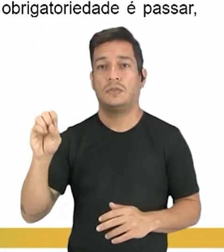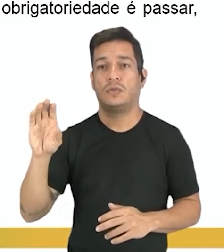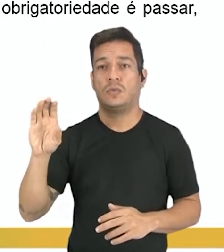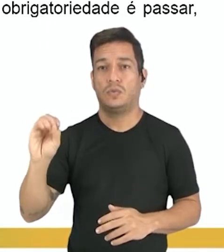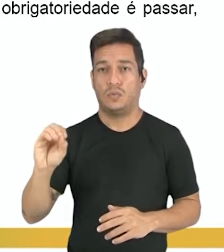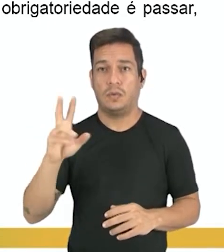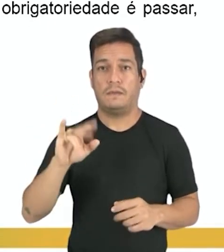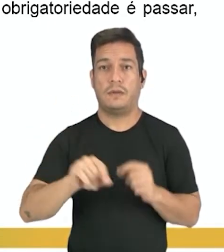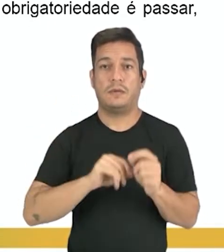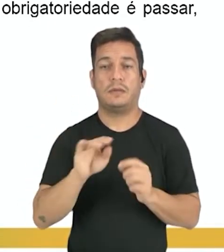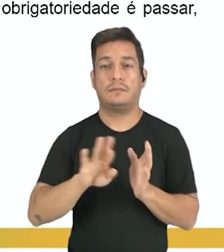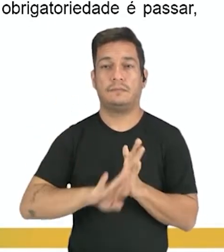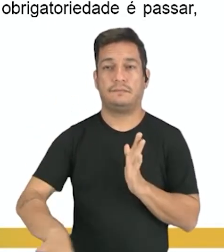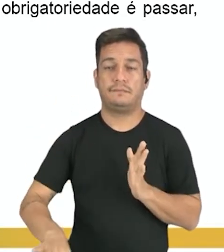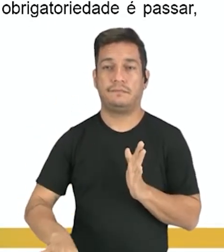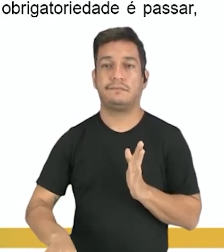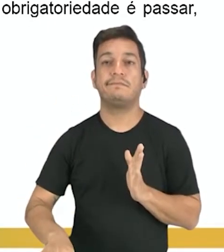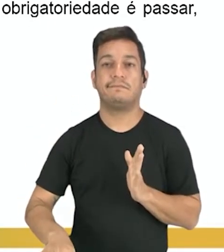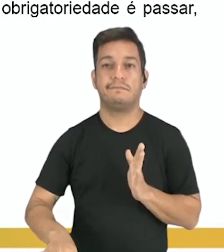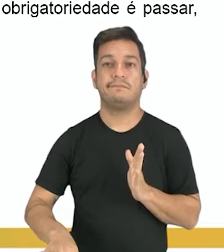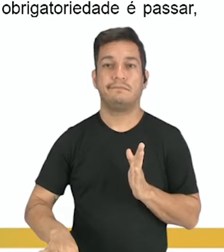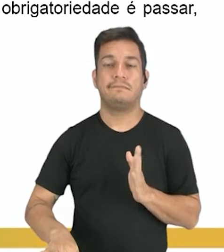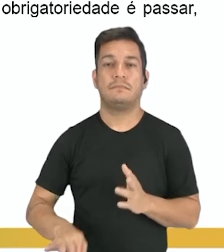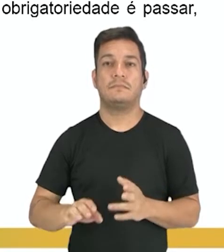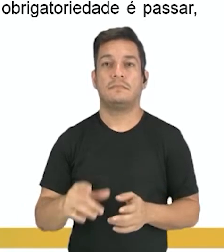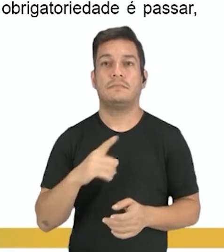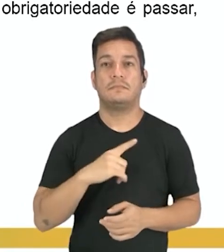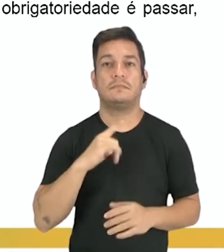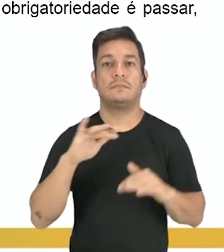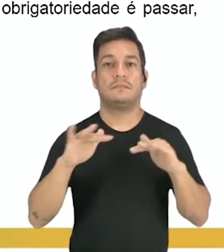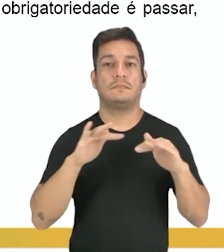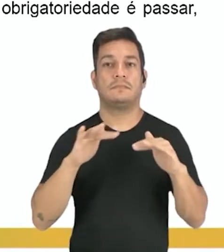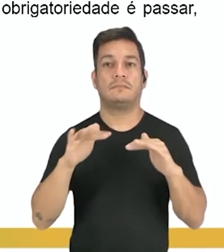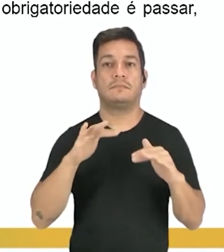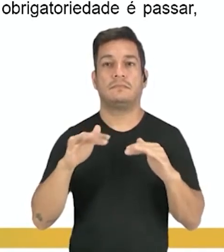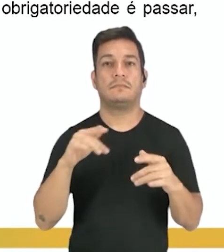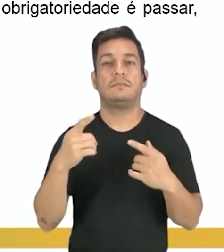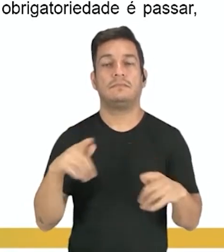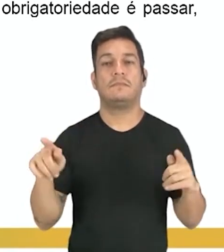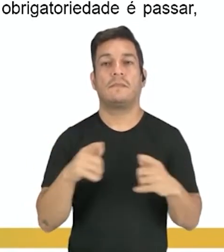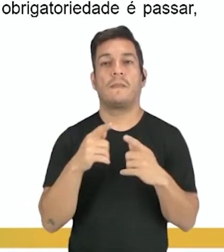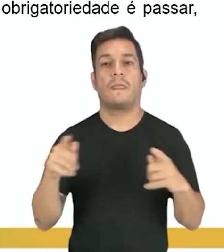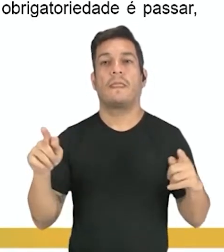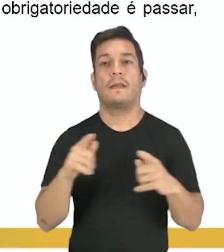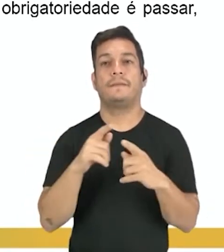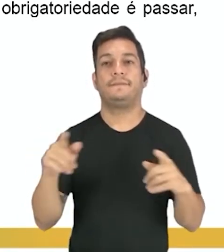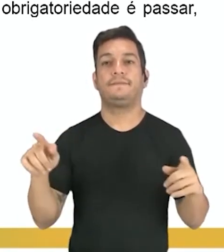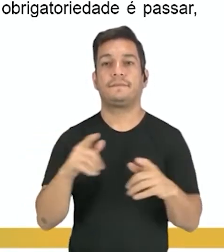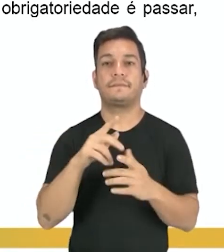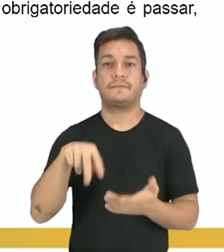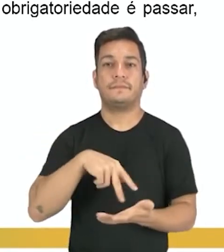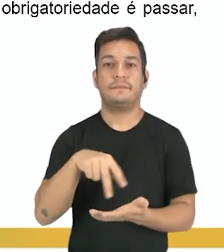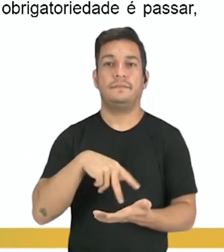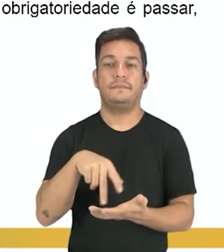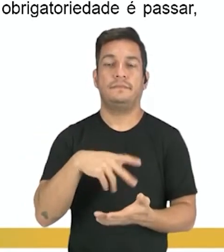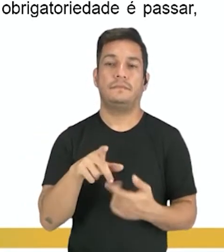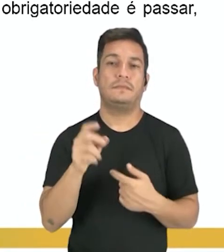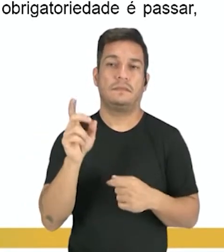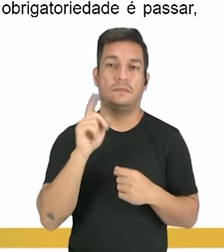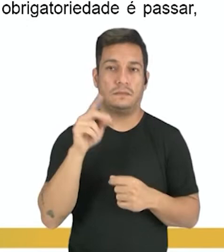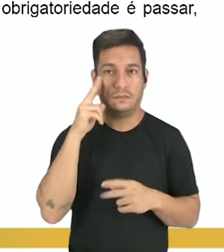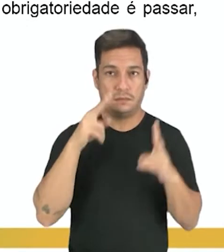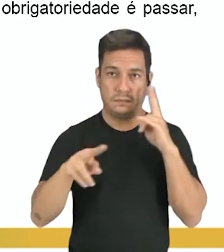ele já vai ser desclassificada então já é já já tem uma dinâmica dentro dessa dança não existe só por um aspecto